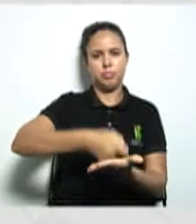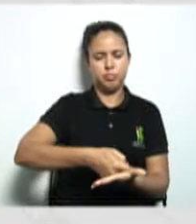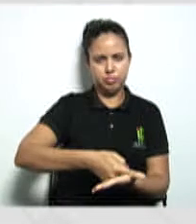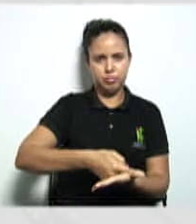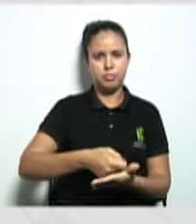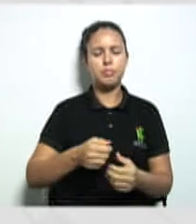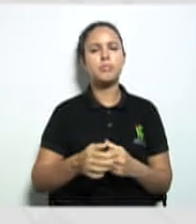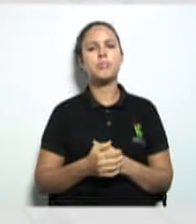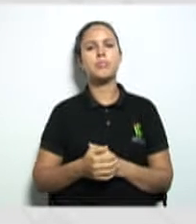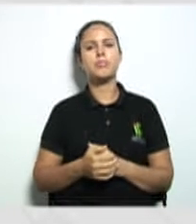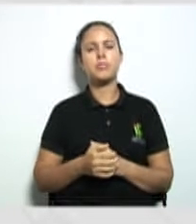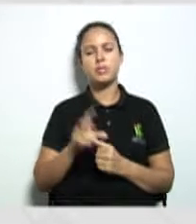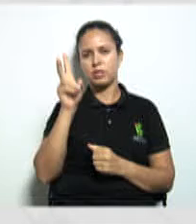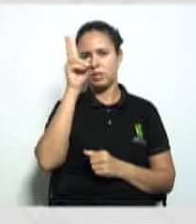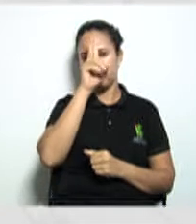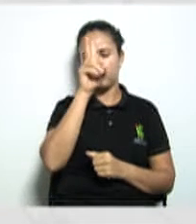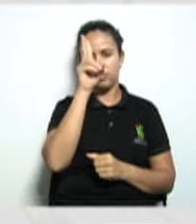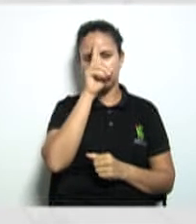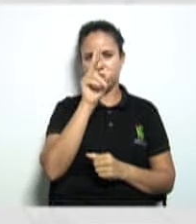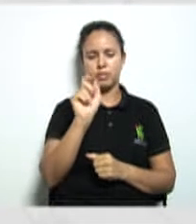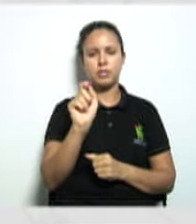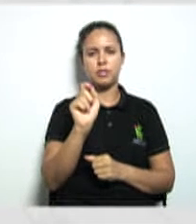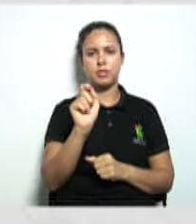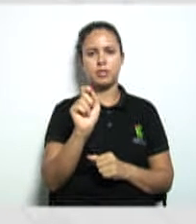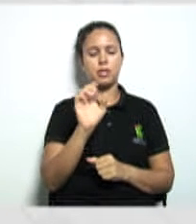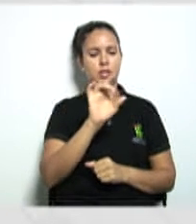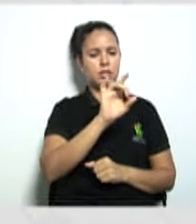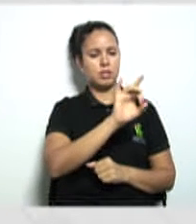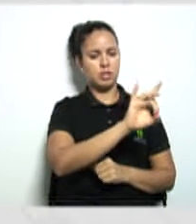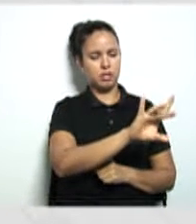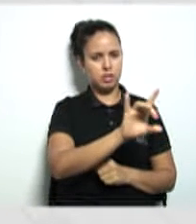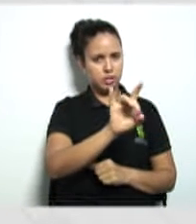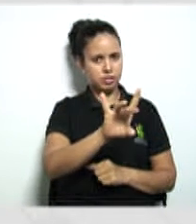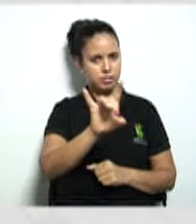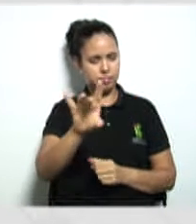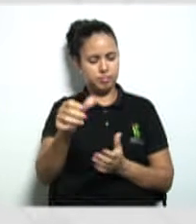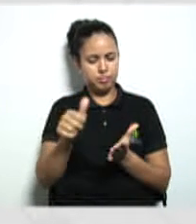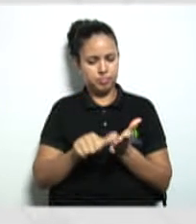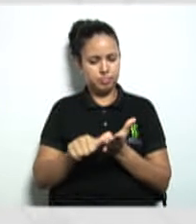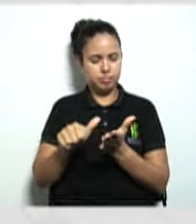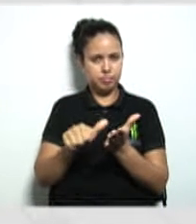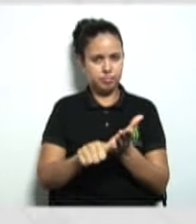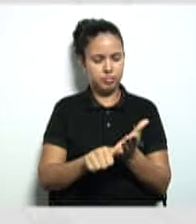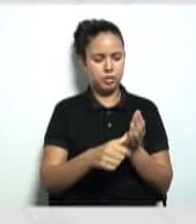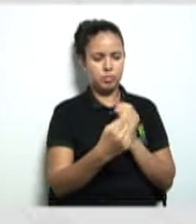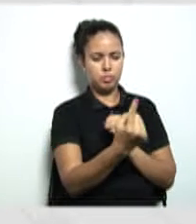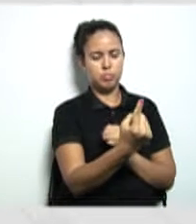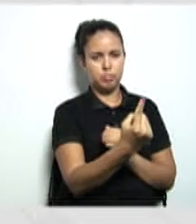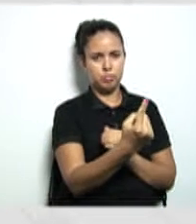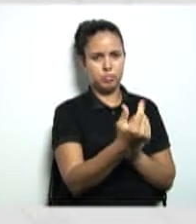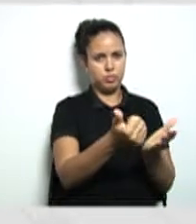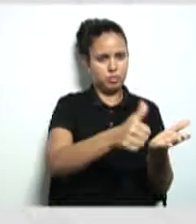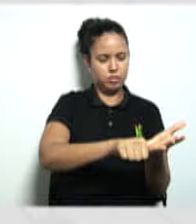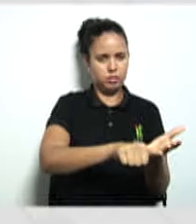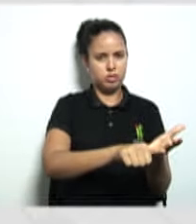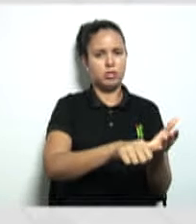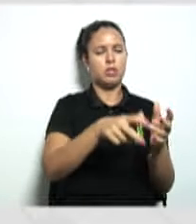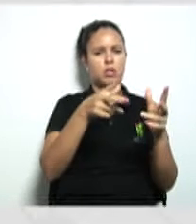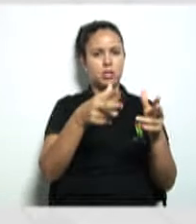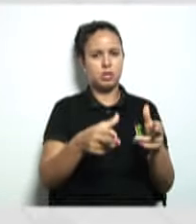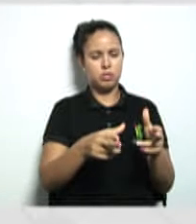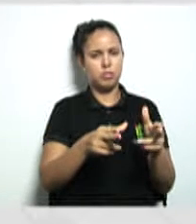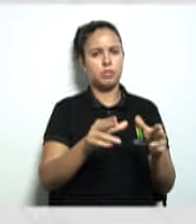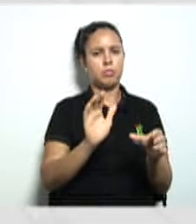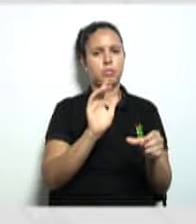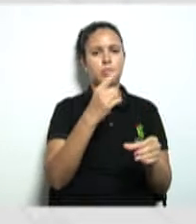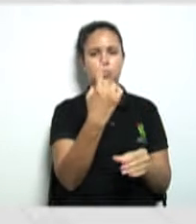ok? Então, lembrando que cada cooperado equivale a um voto. Então, isso é